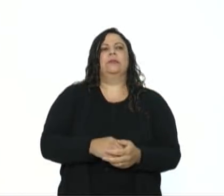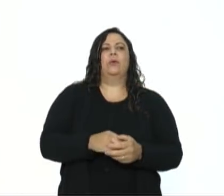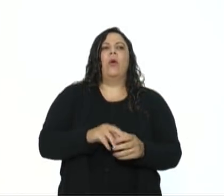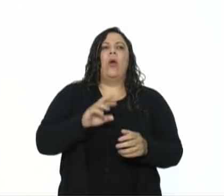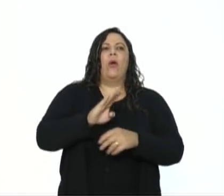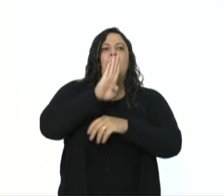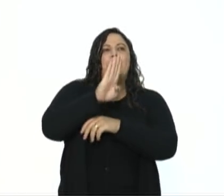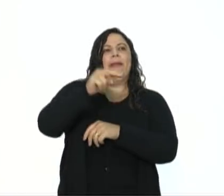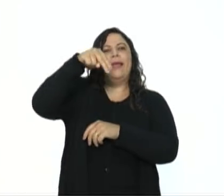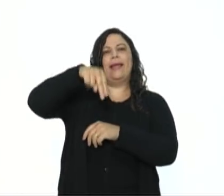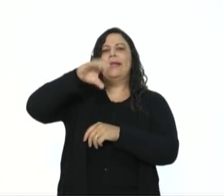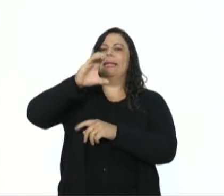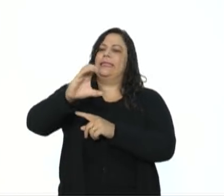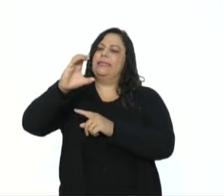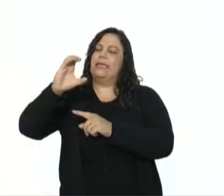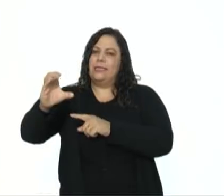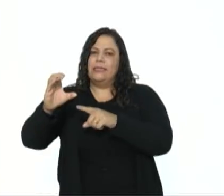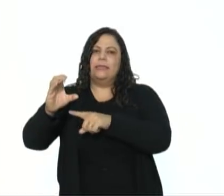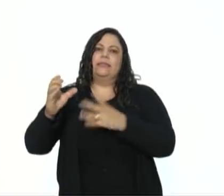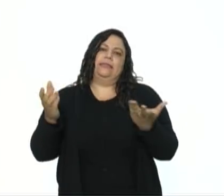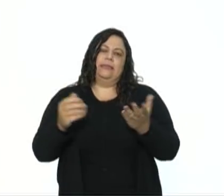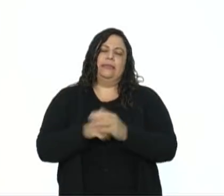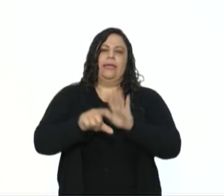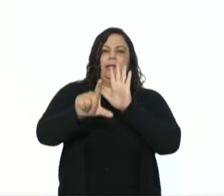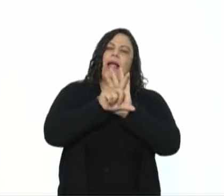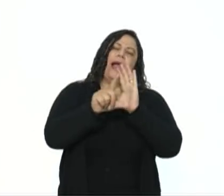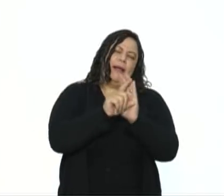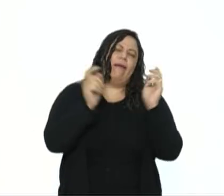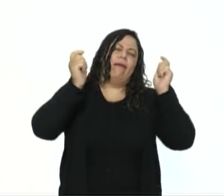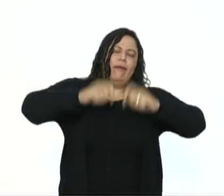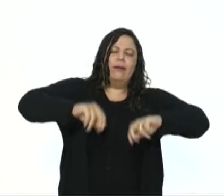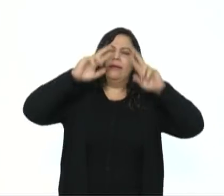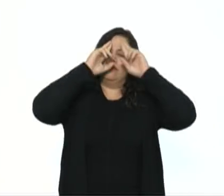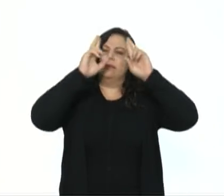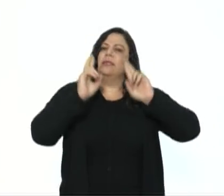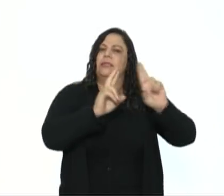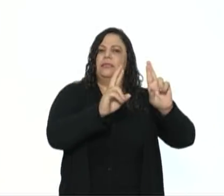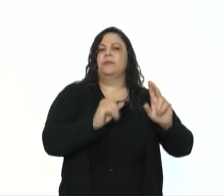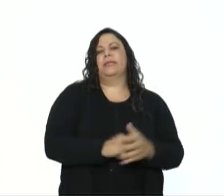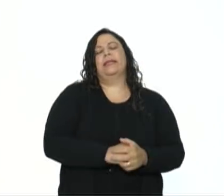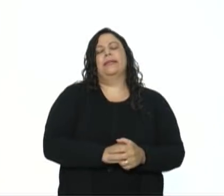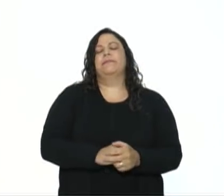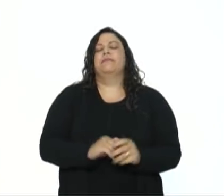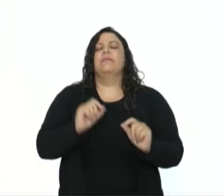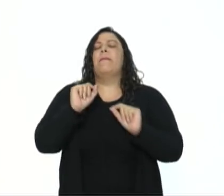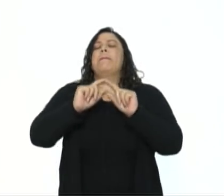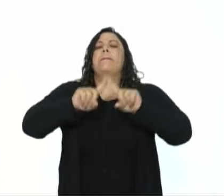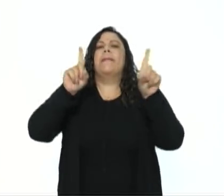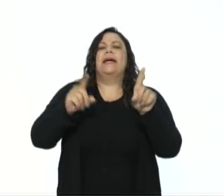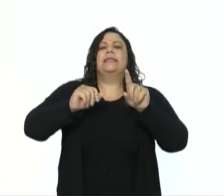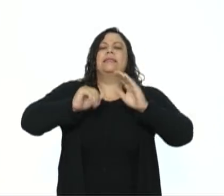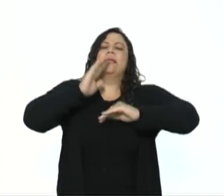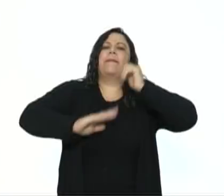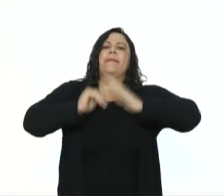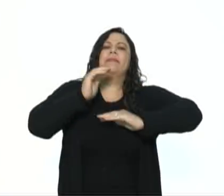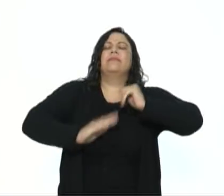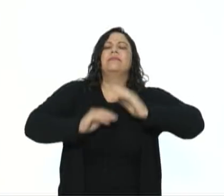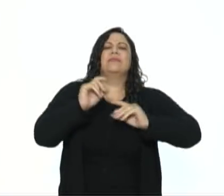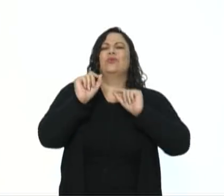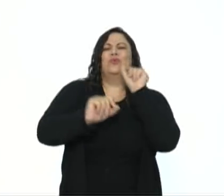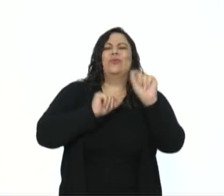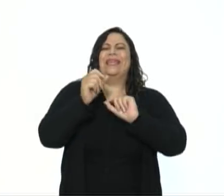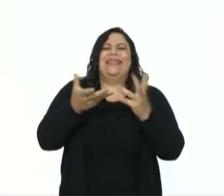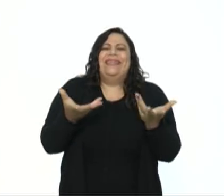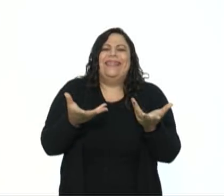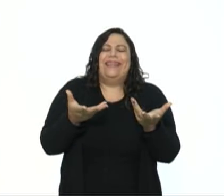Base Nacional Comum Curricular, BNCC. Mas na prática, o que isso quer dizer? Quais elementos, pergunta